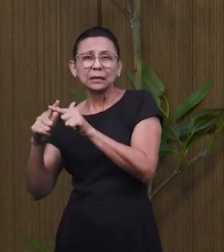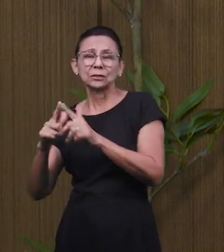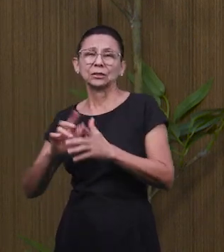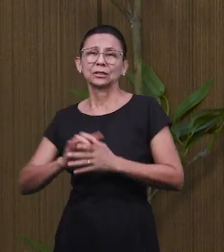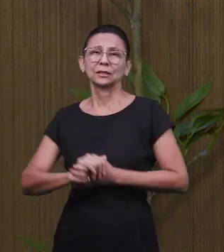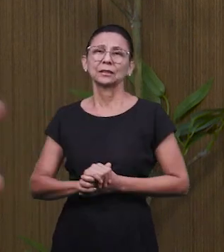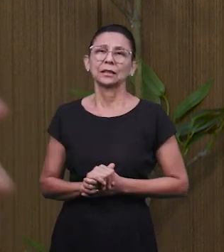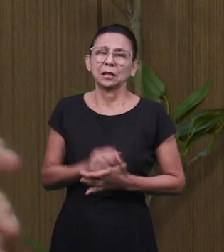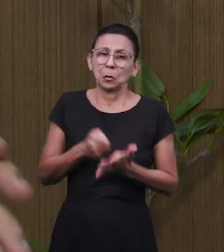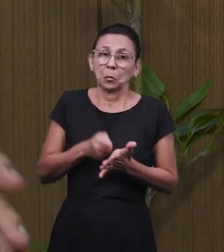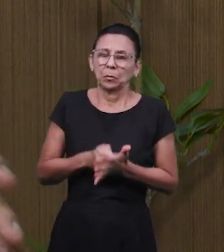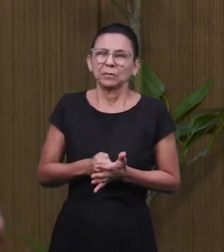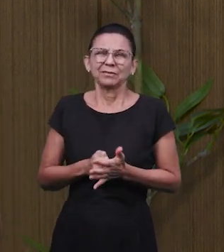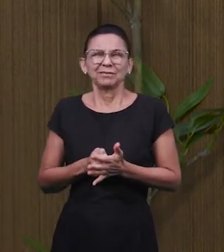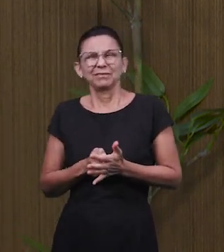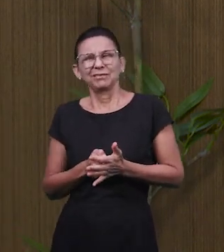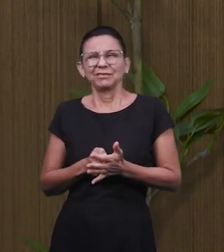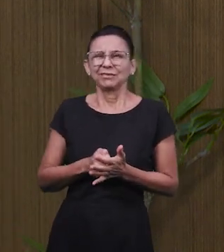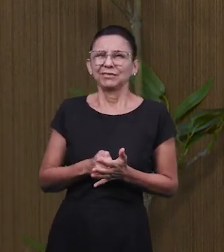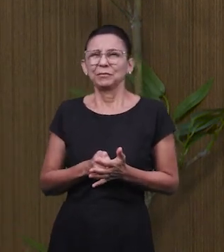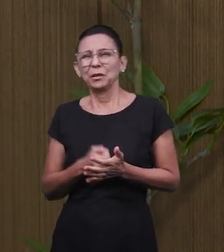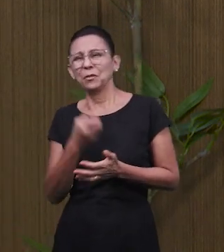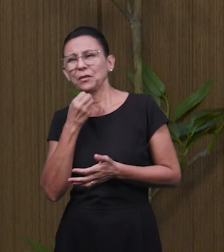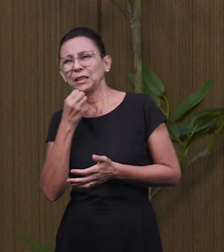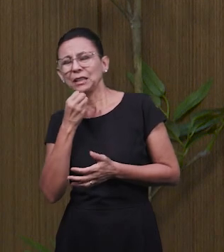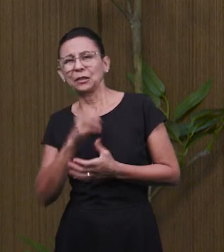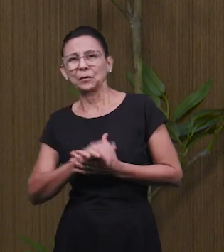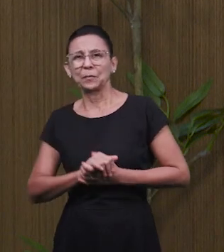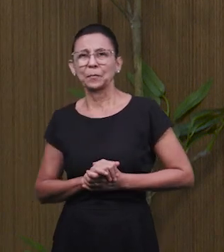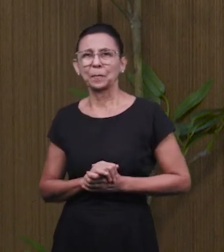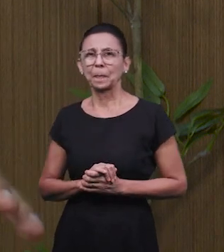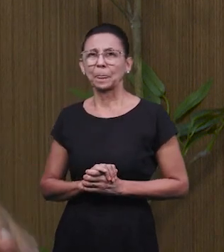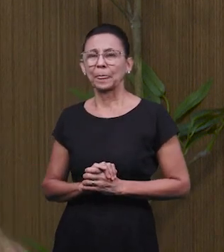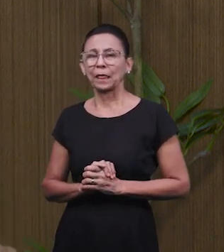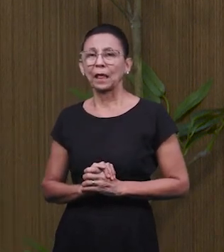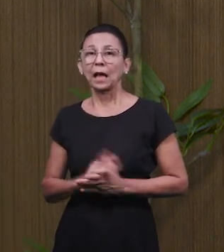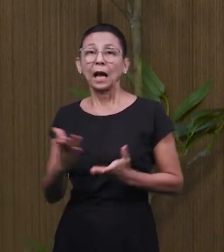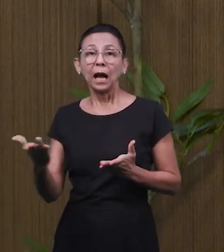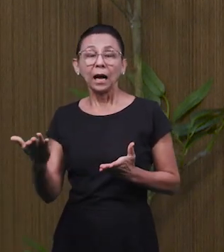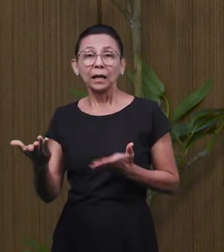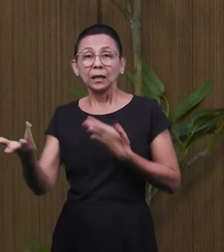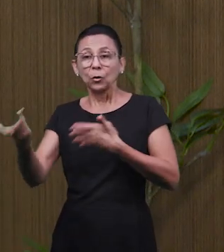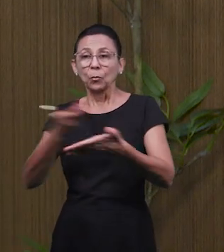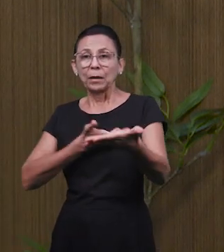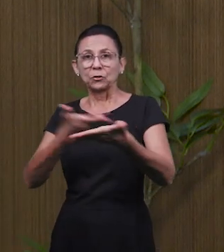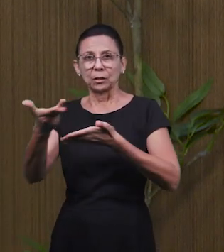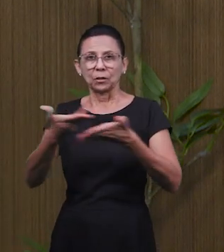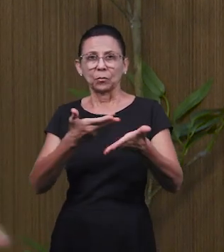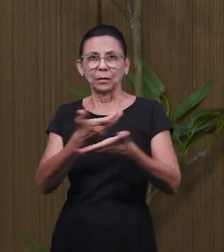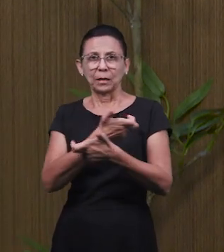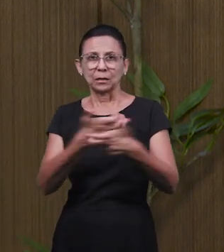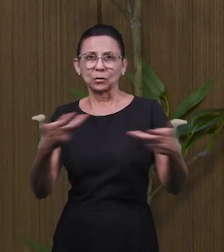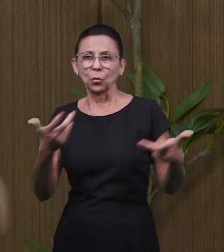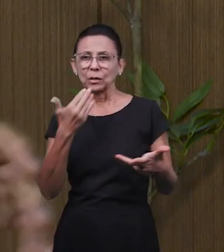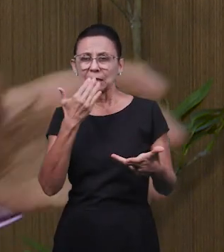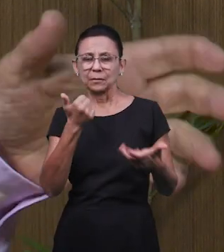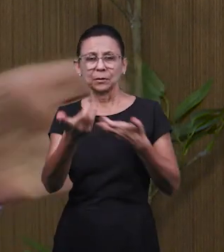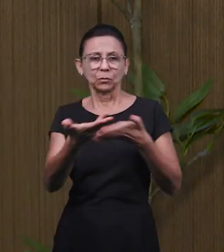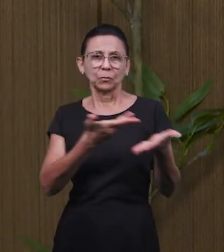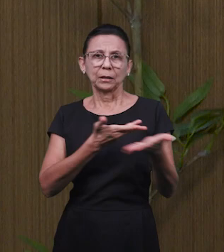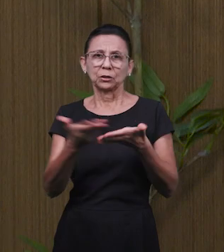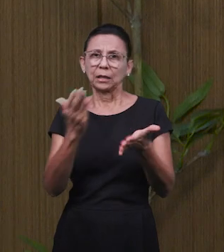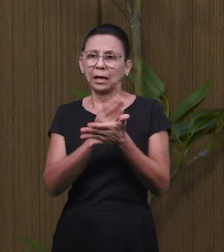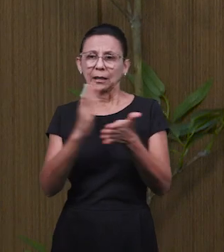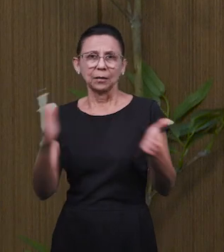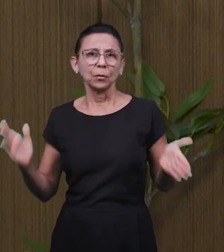dos apóstolos, já não tinha mais. Você quer, você vai trabalhar. Você quer comer, você vai trabalhar. Esse negócio de vender e você vem aqui comer o